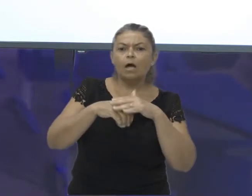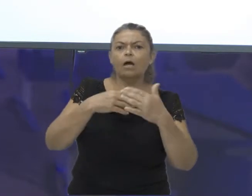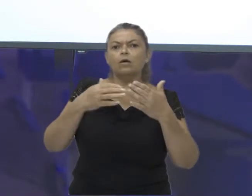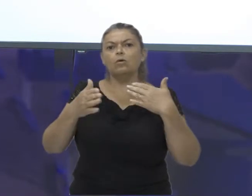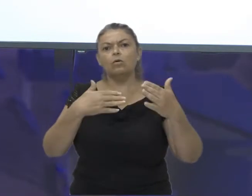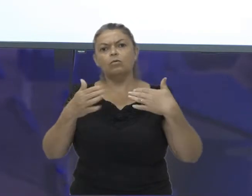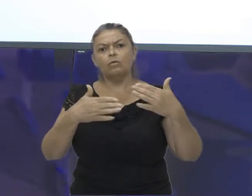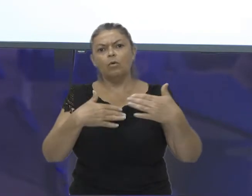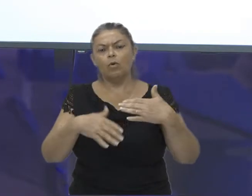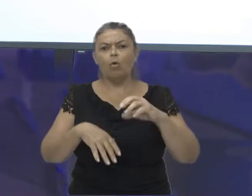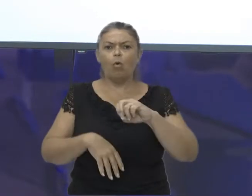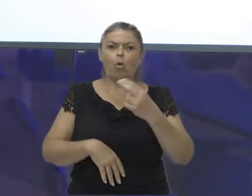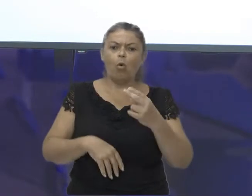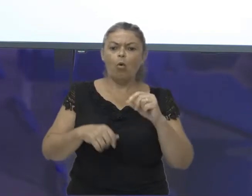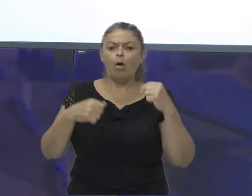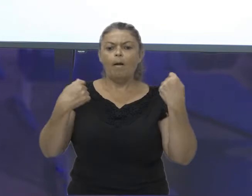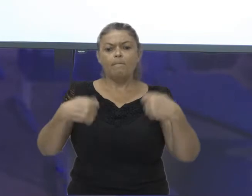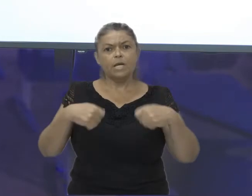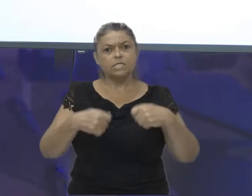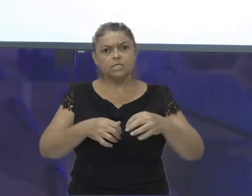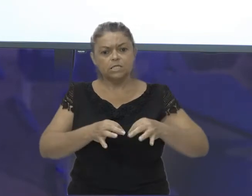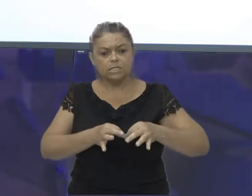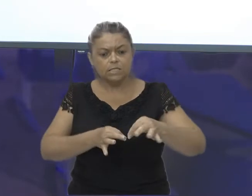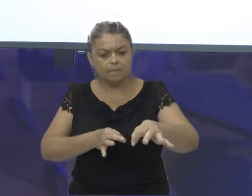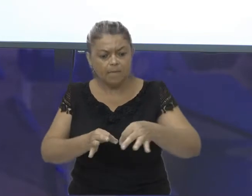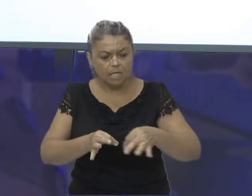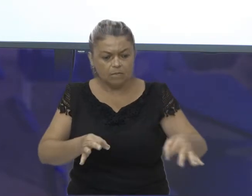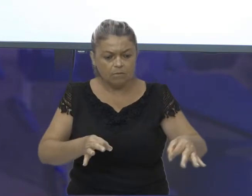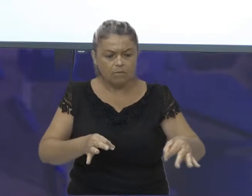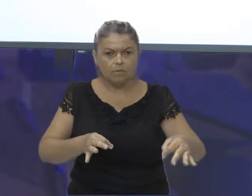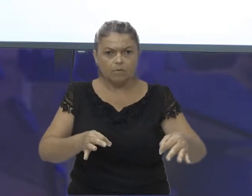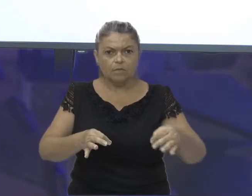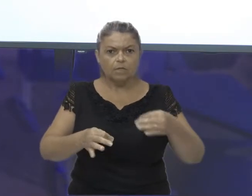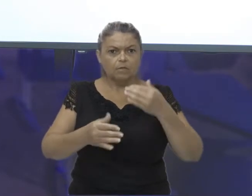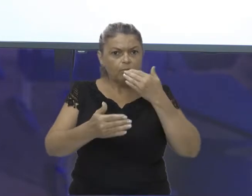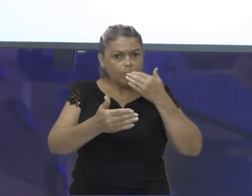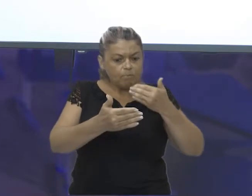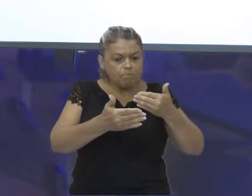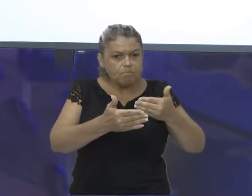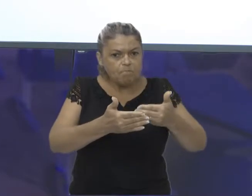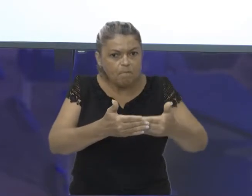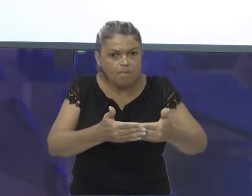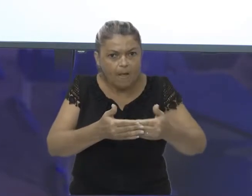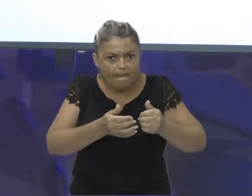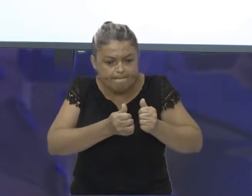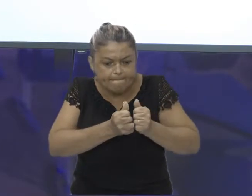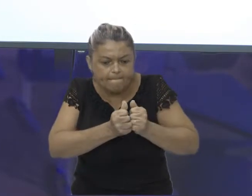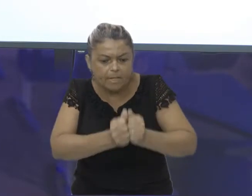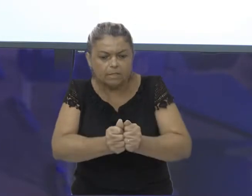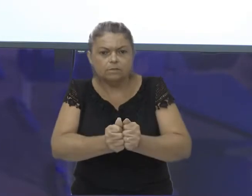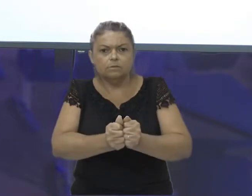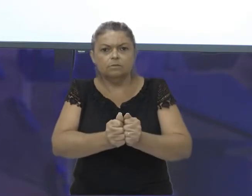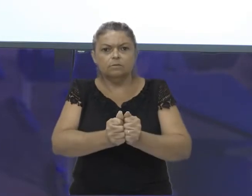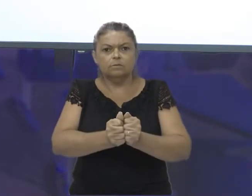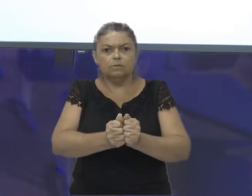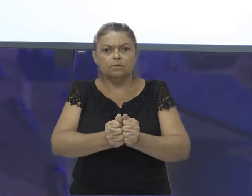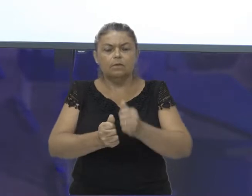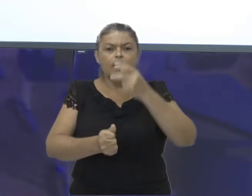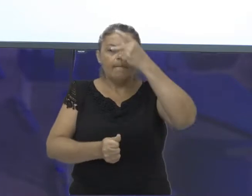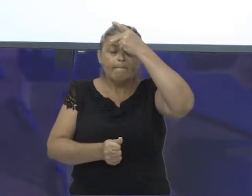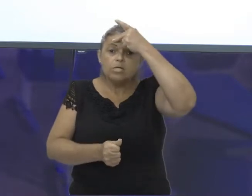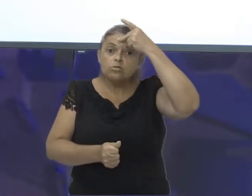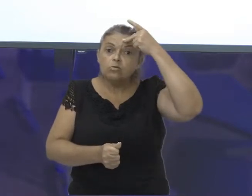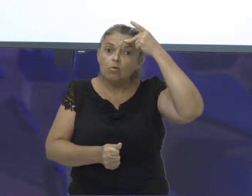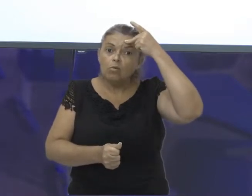demarcações, como é que acontece? São espaços bem próximos de nós, onde convivemos com pessoas, muitas